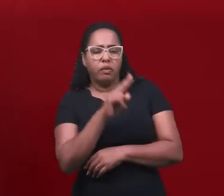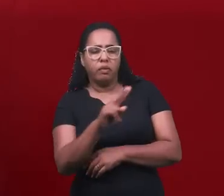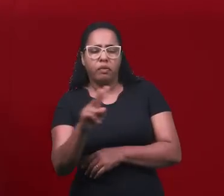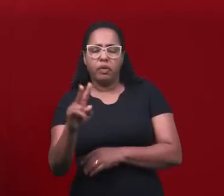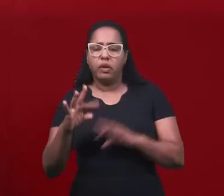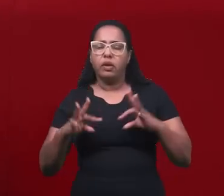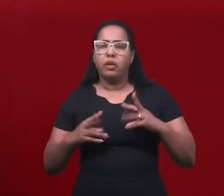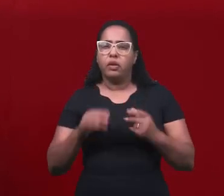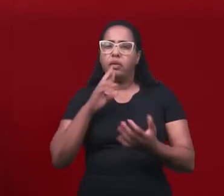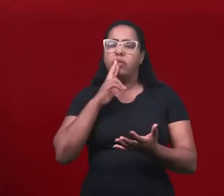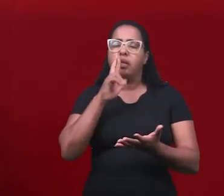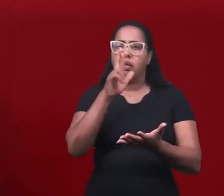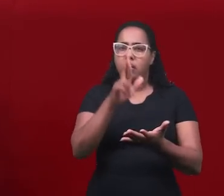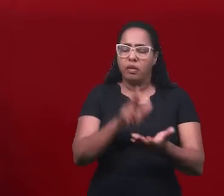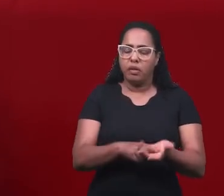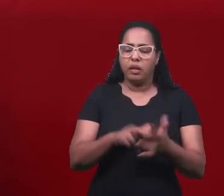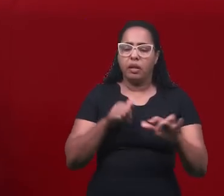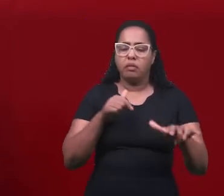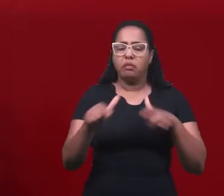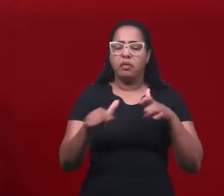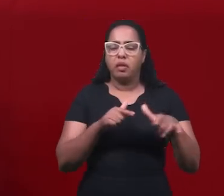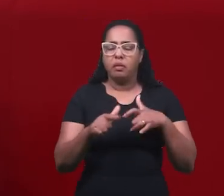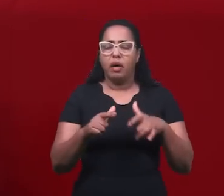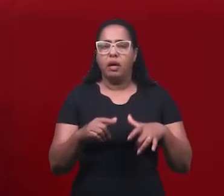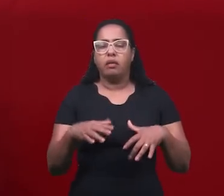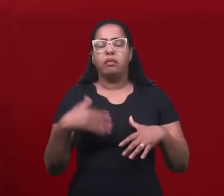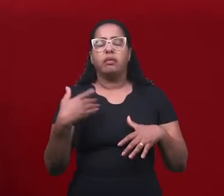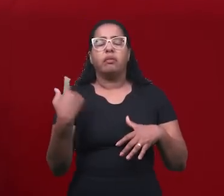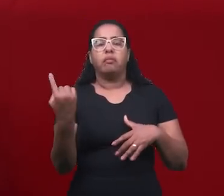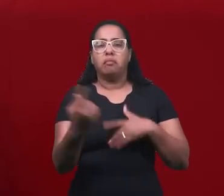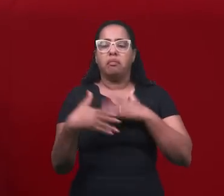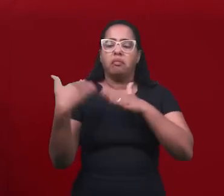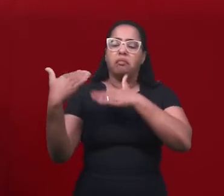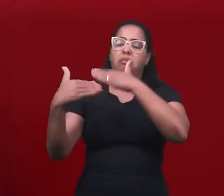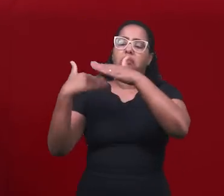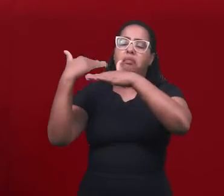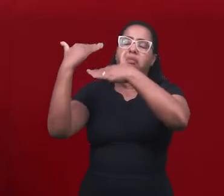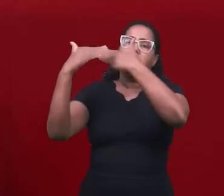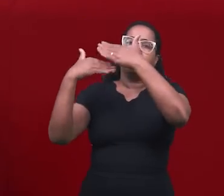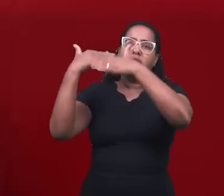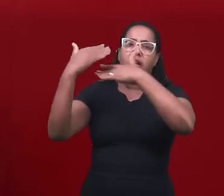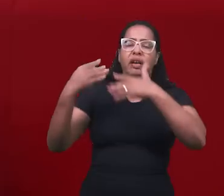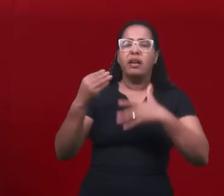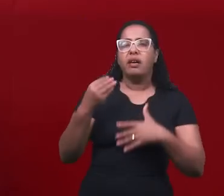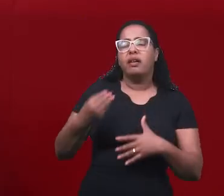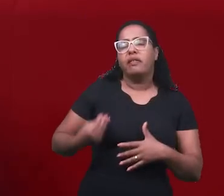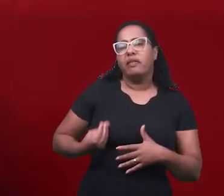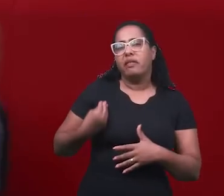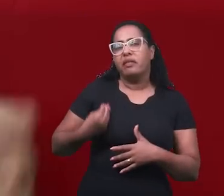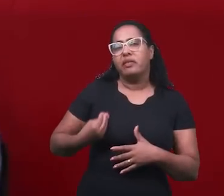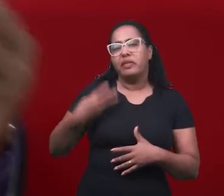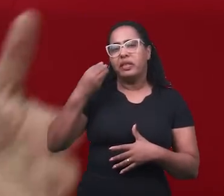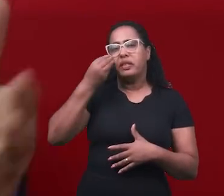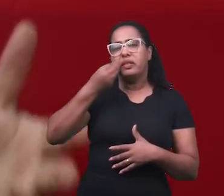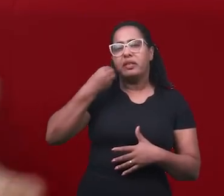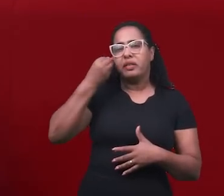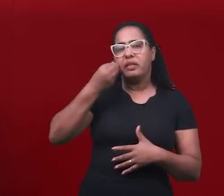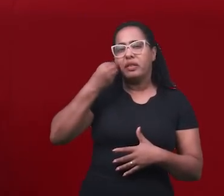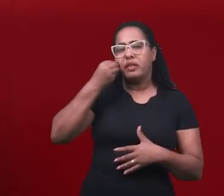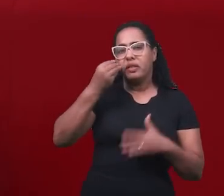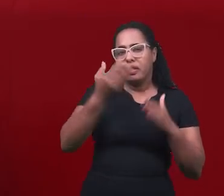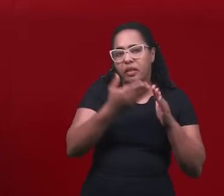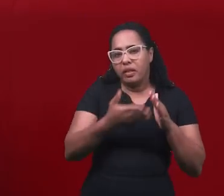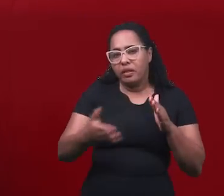de todo um trabalho que foi feito. Glória a Jesus. Então a gente cresce muito vivendo